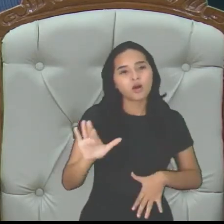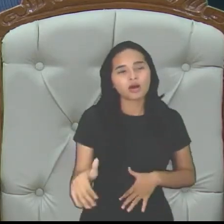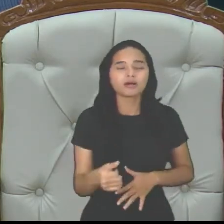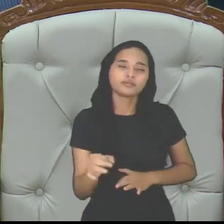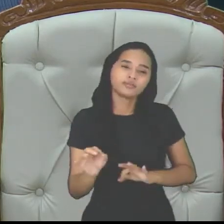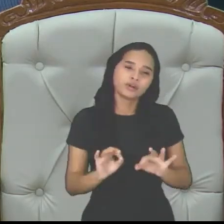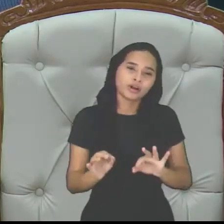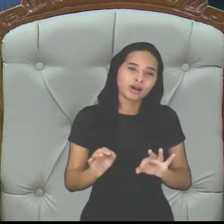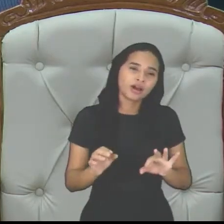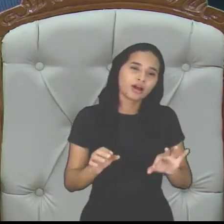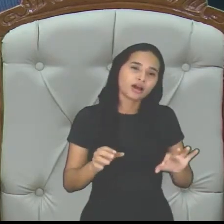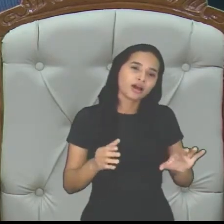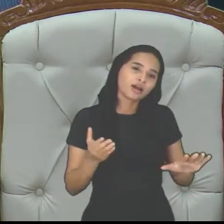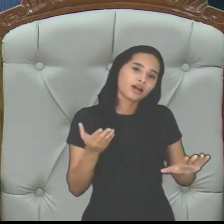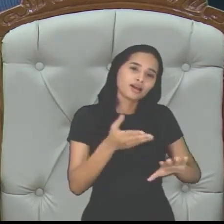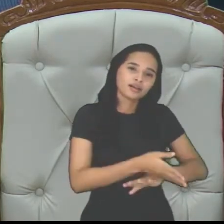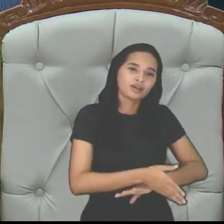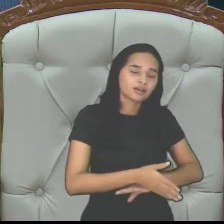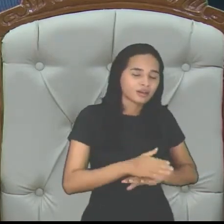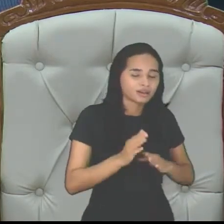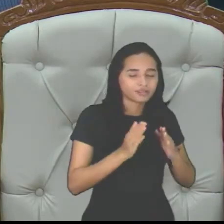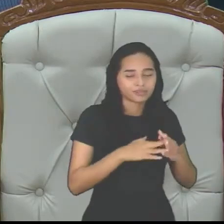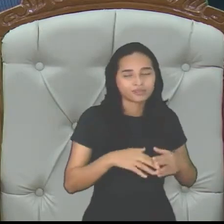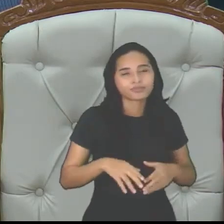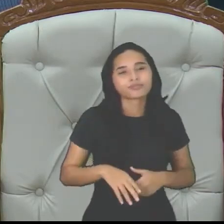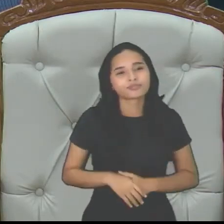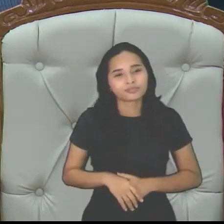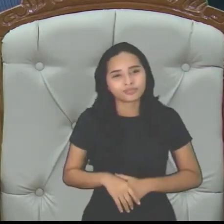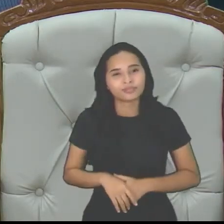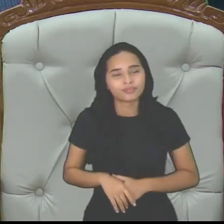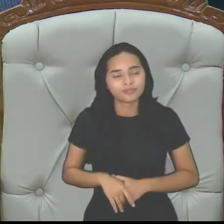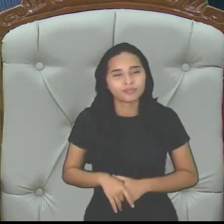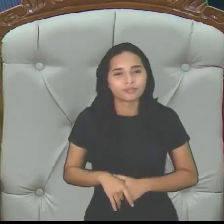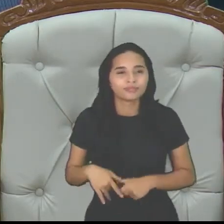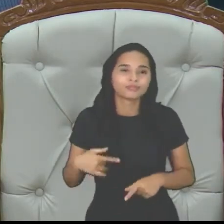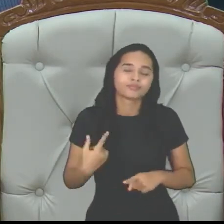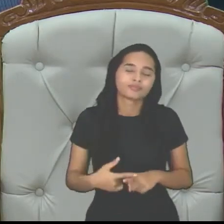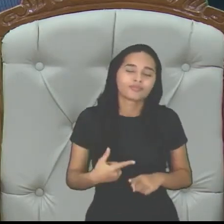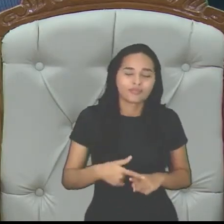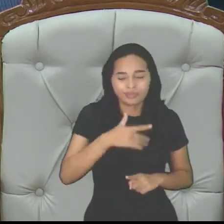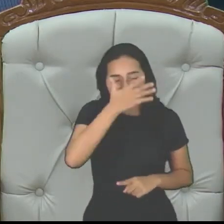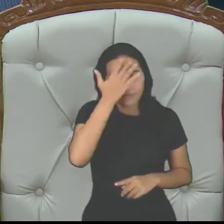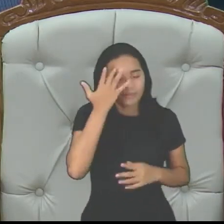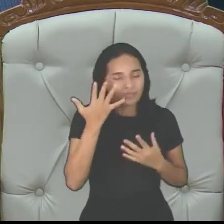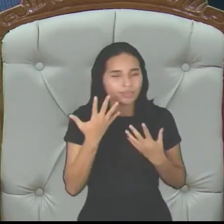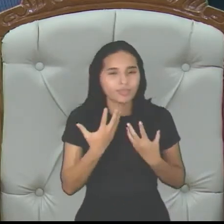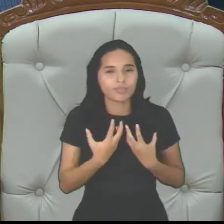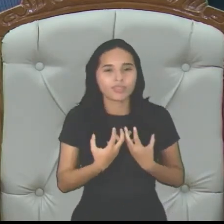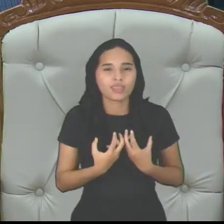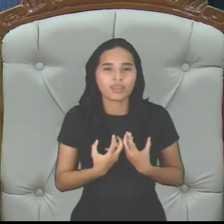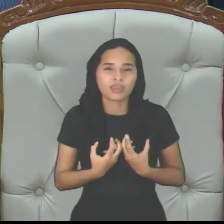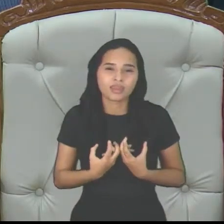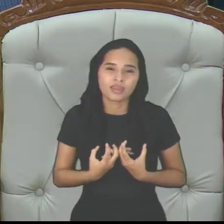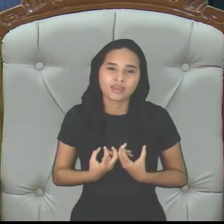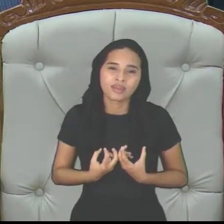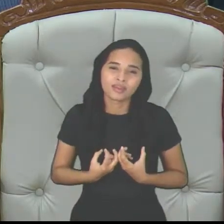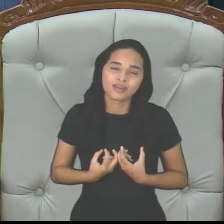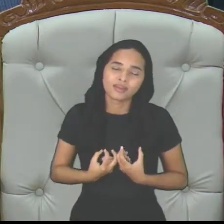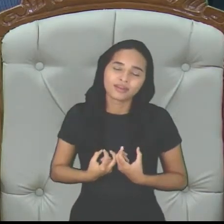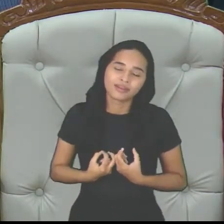casa. Por que ele vai fazer isso? Porque as pessoas estão cansadas,